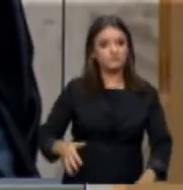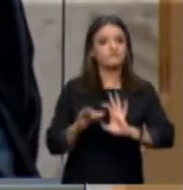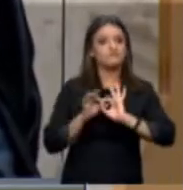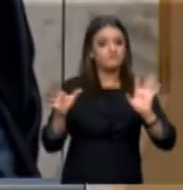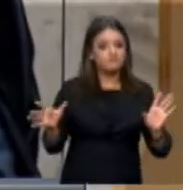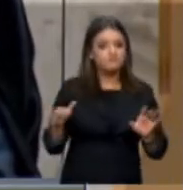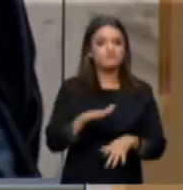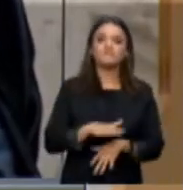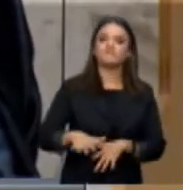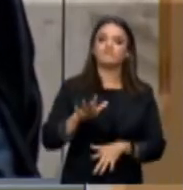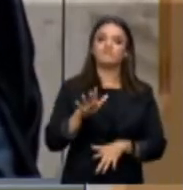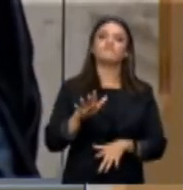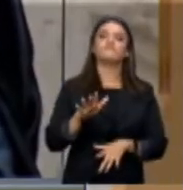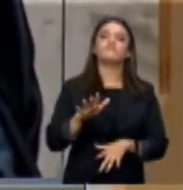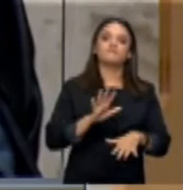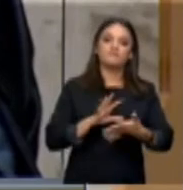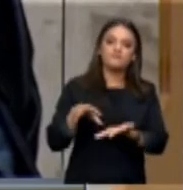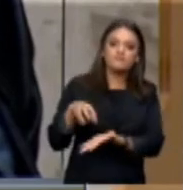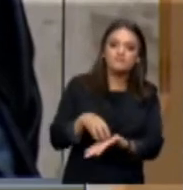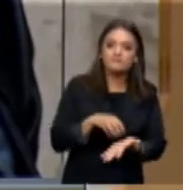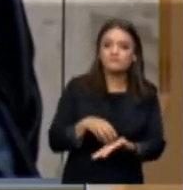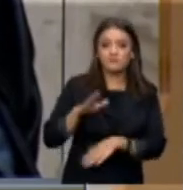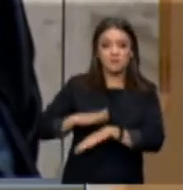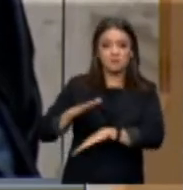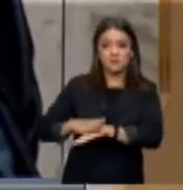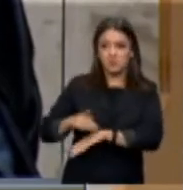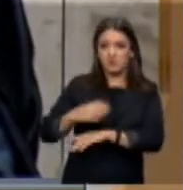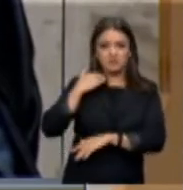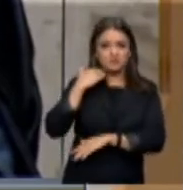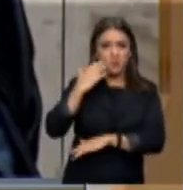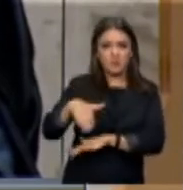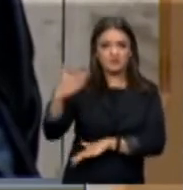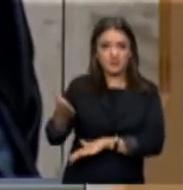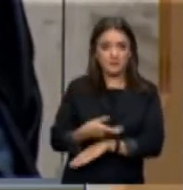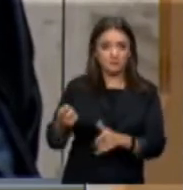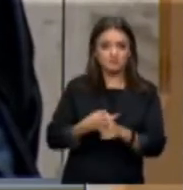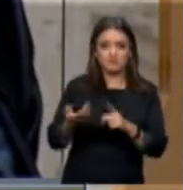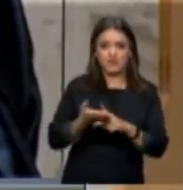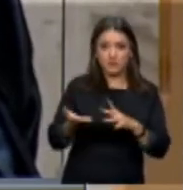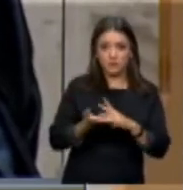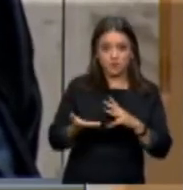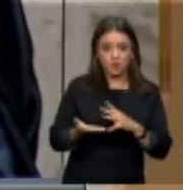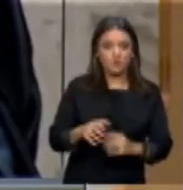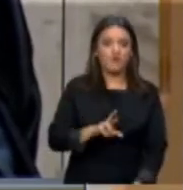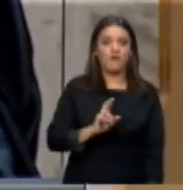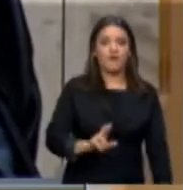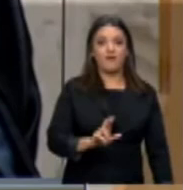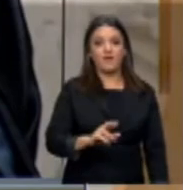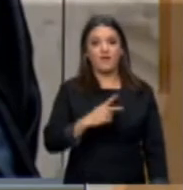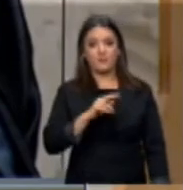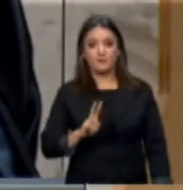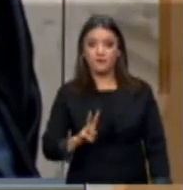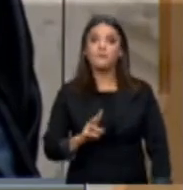oficial promova, por conta própria, o cancelamento de precatórios e RPVs. A lei questionada também